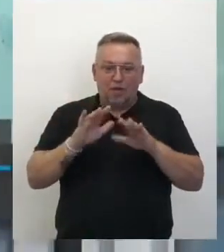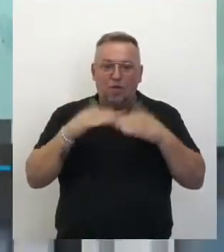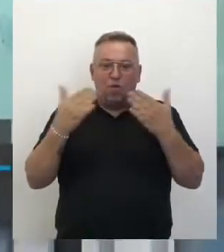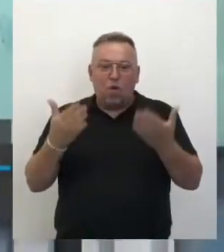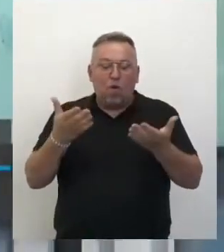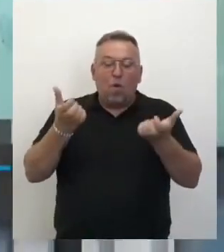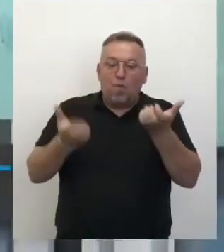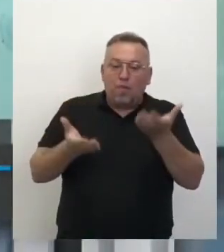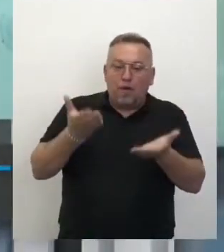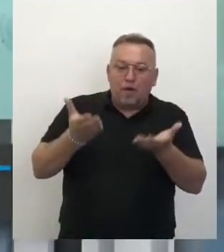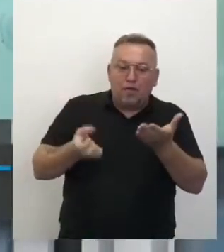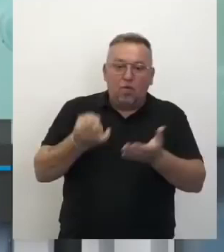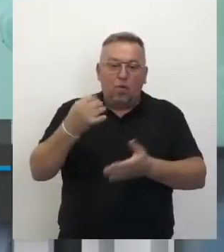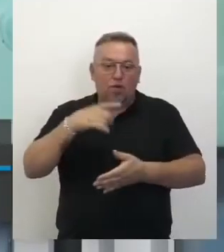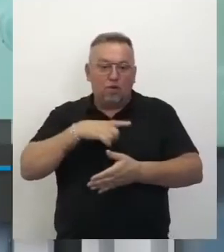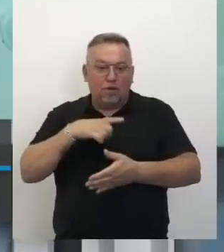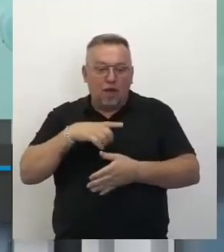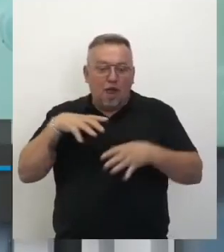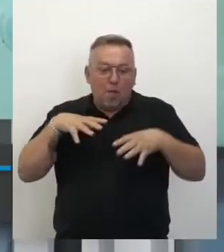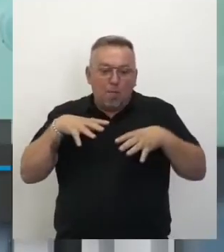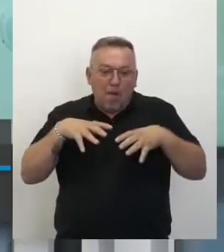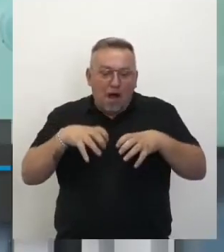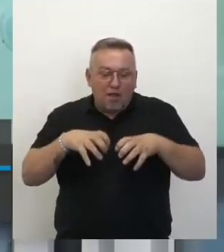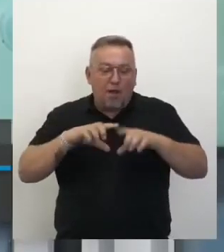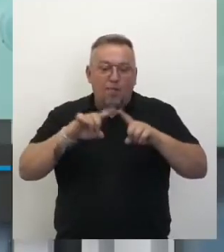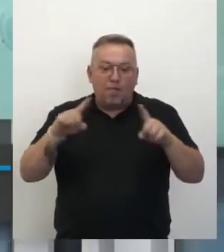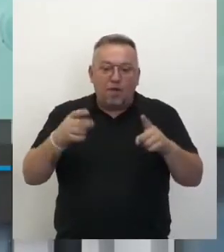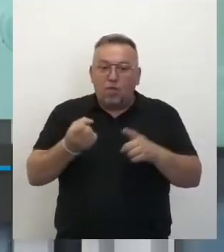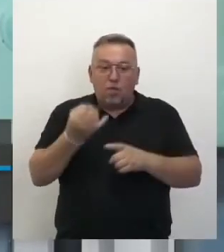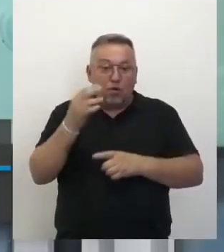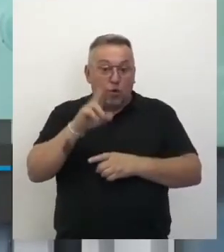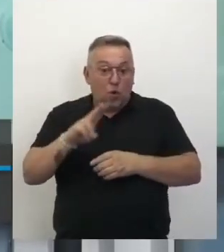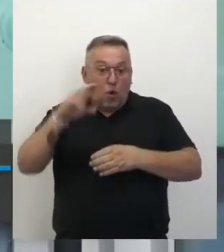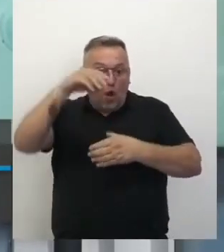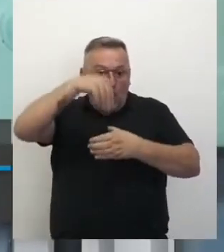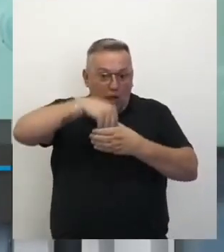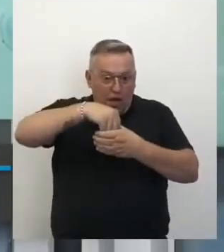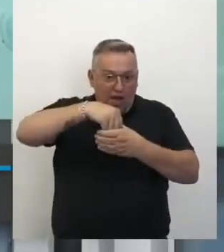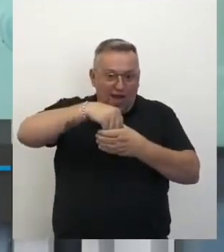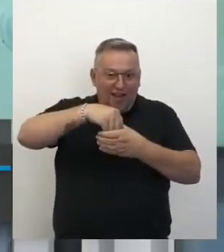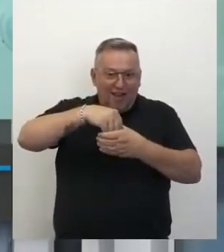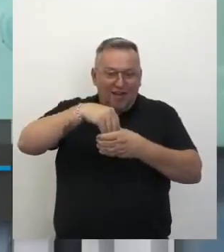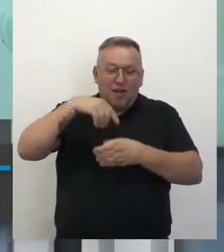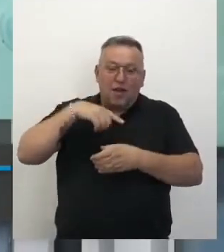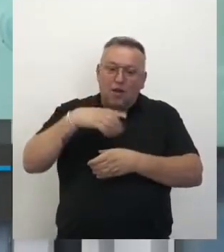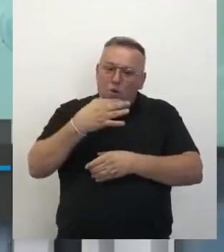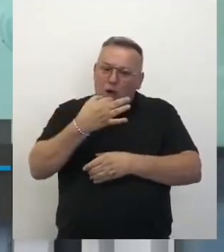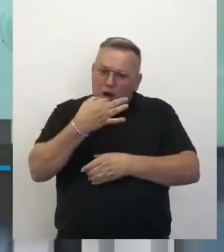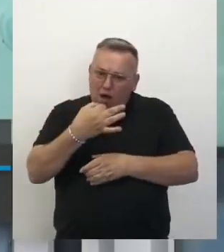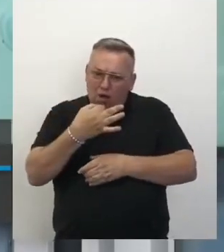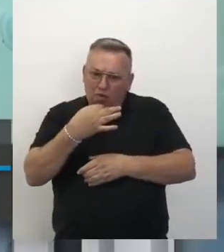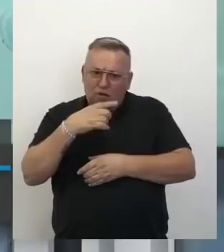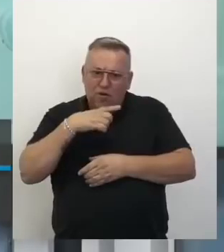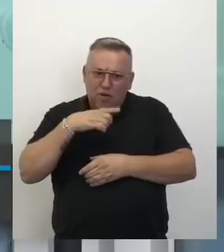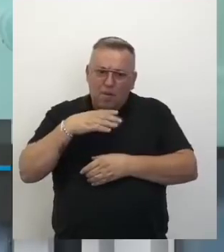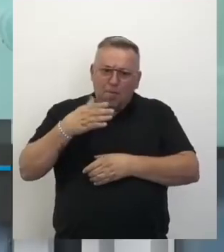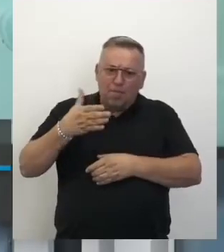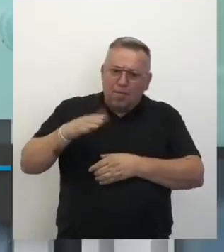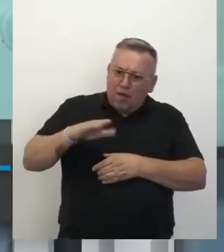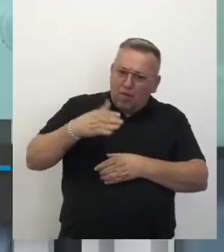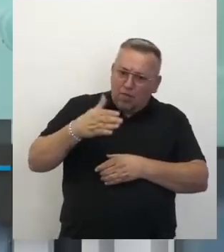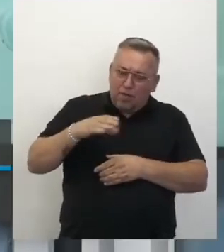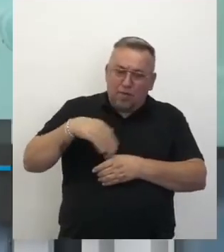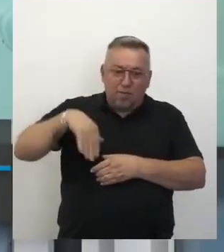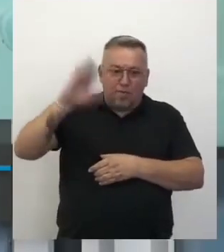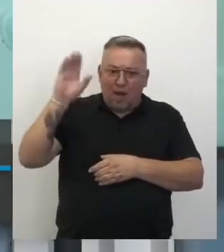o peso, quanto ela tem ali de massa ou quanto ela ocupa. A relação que eu tenho aí é que eu estimo que tenha mais aí no caso